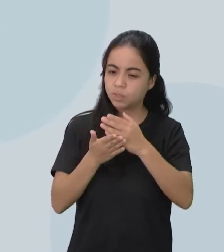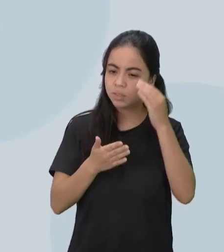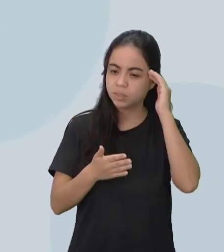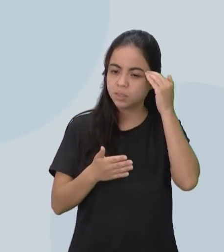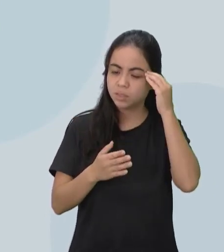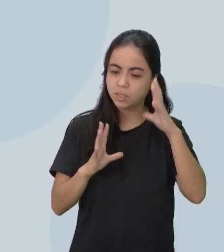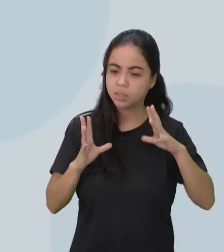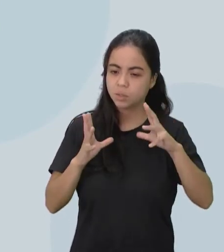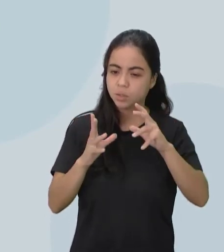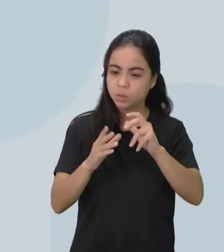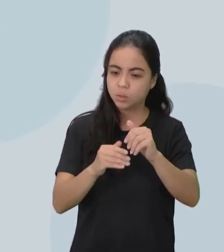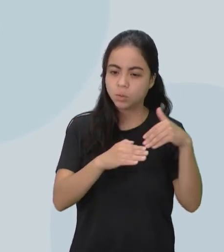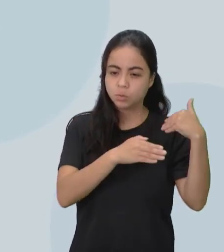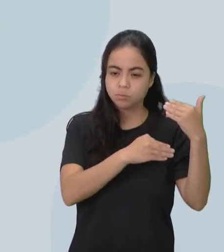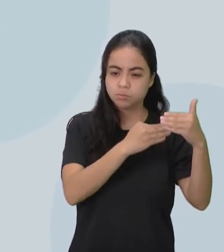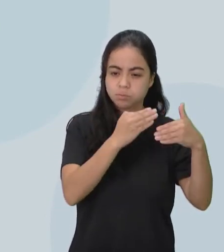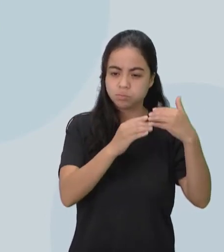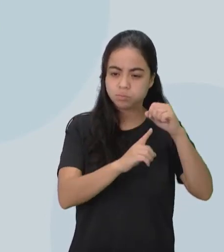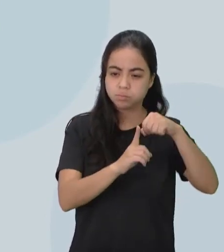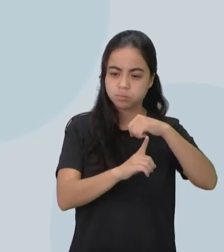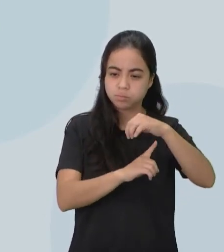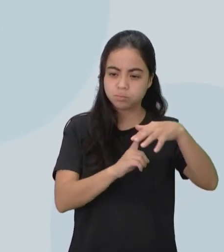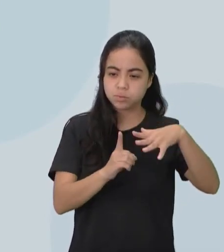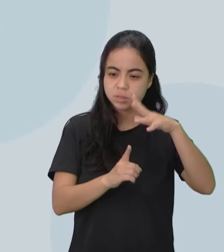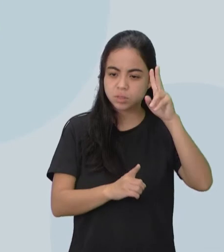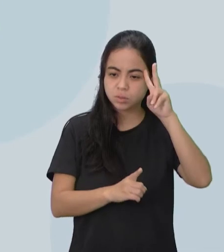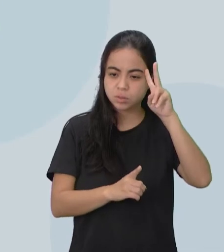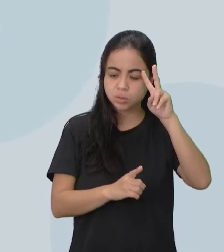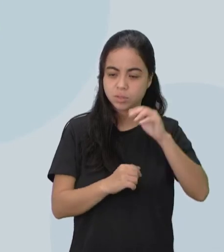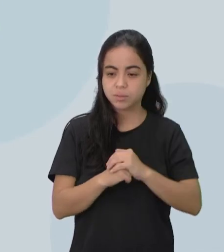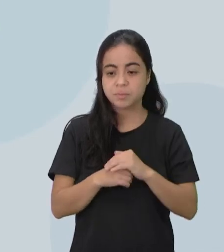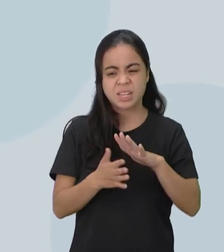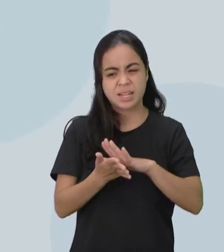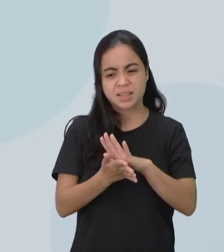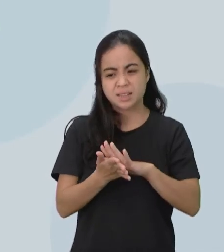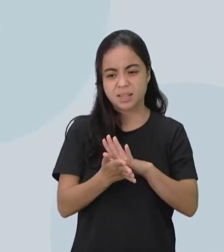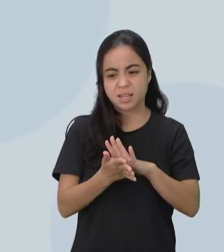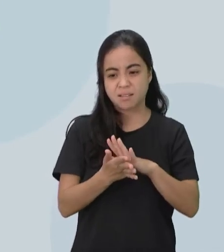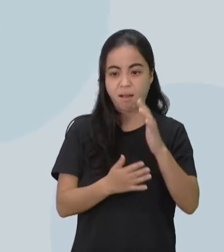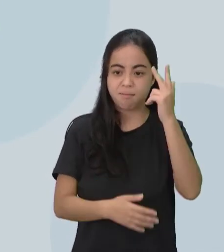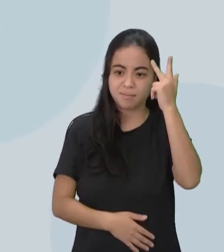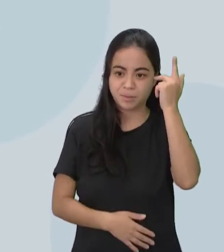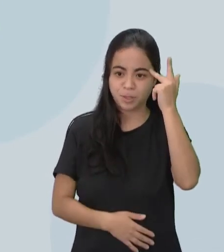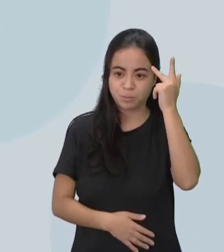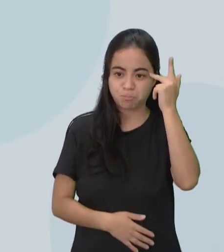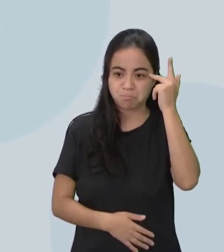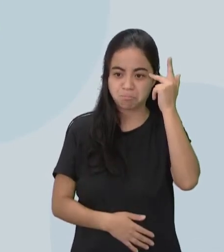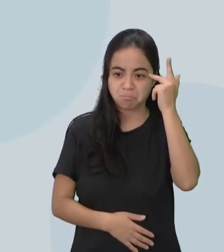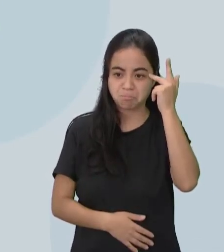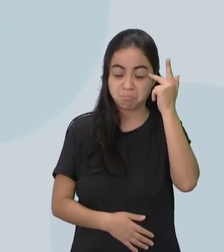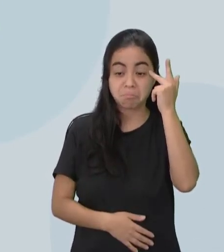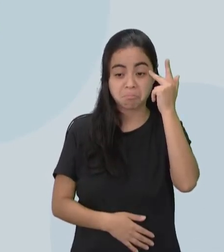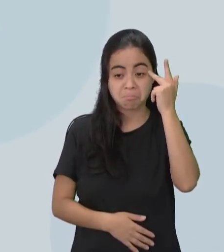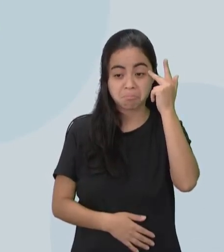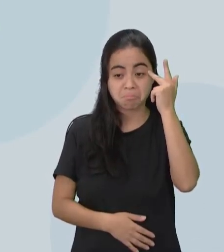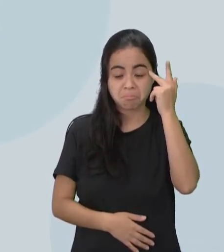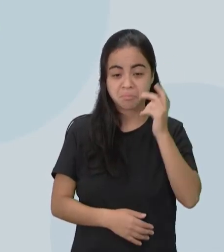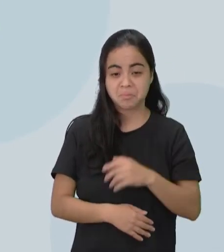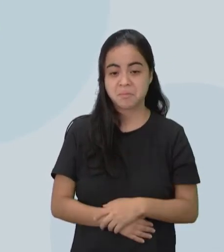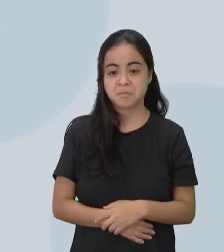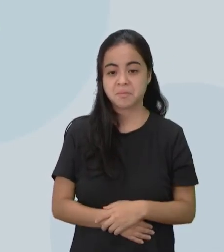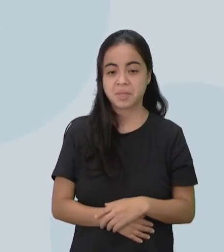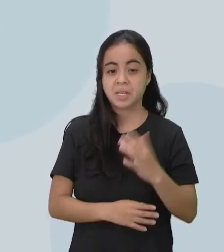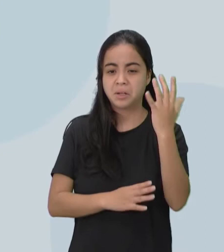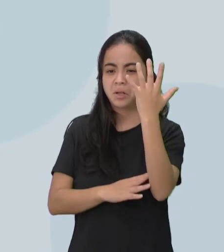construção social histórica. Então, nada do que a gente está fazendo aqui é algo natural, né? Natural a gente vincula justamente a ideia